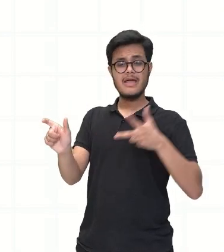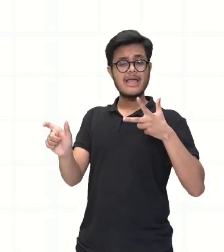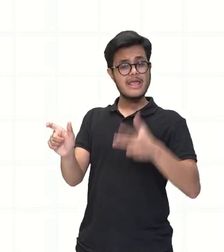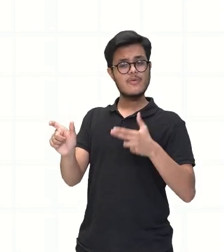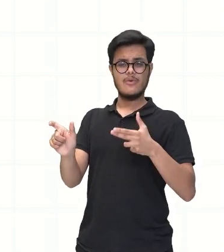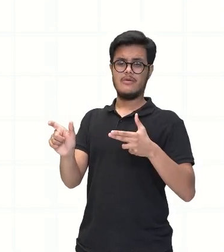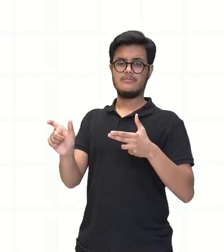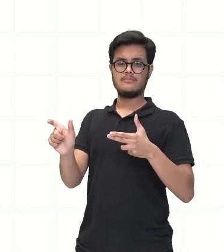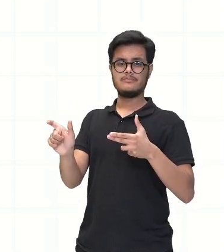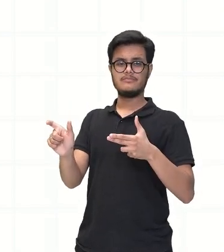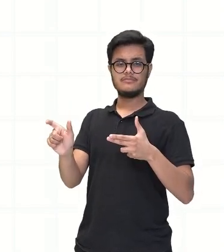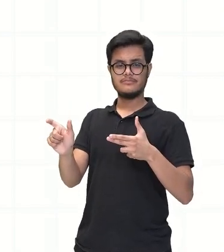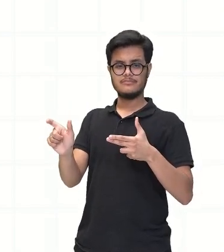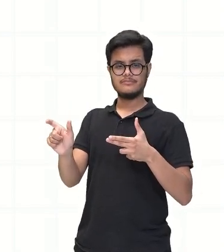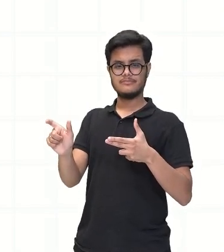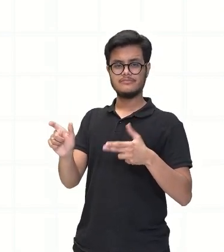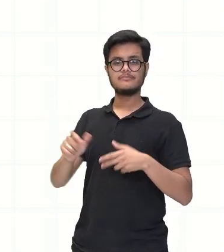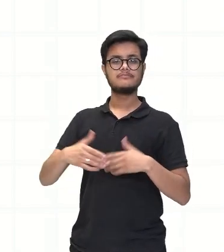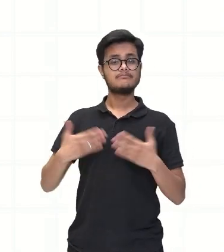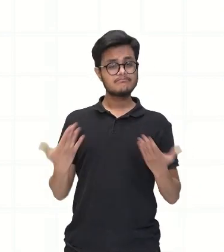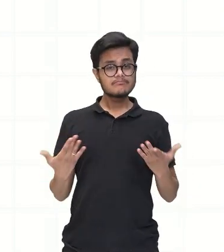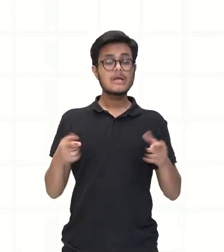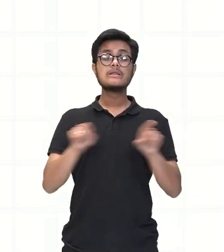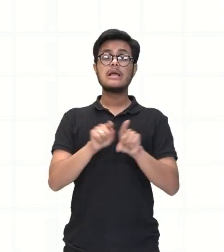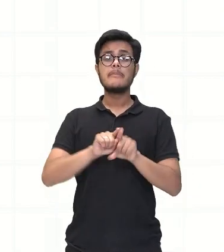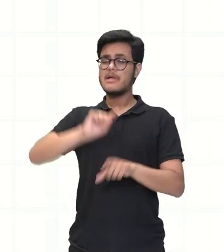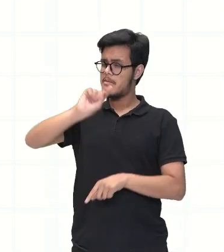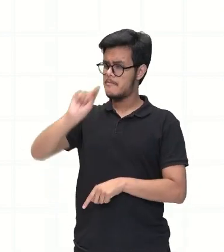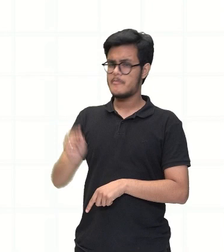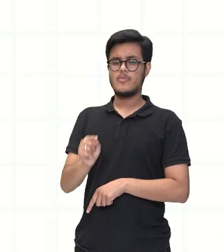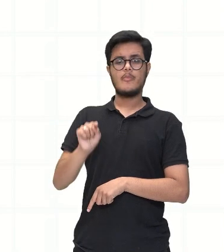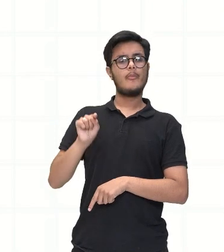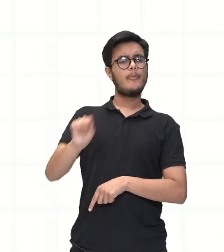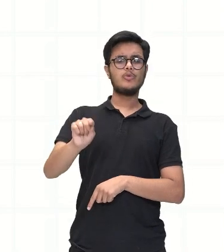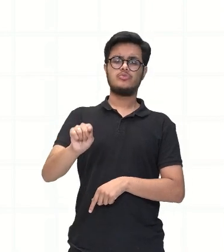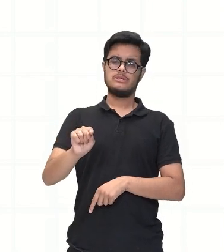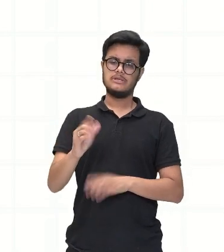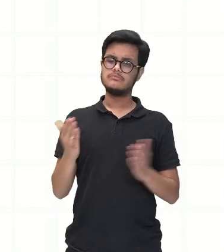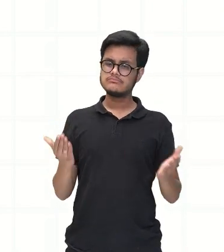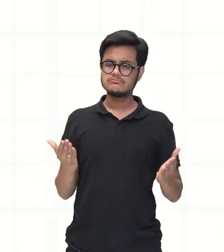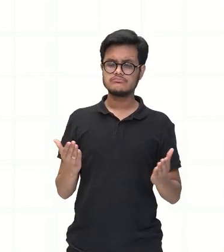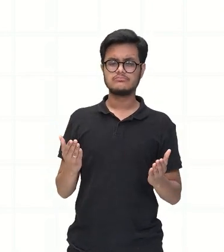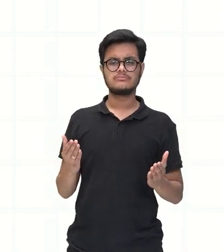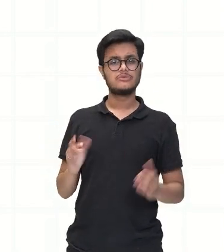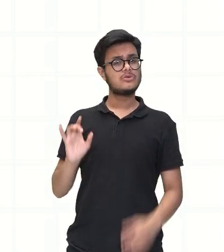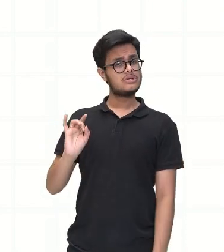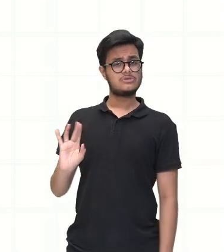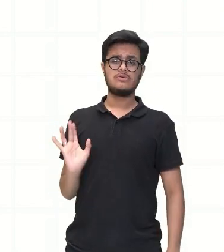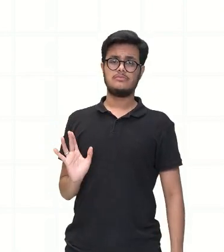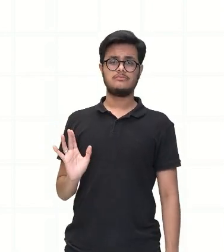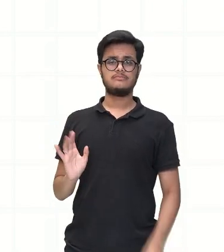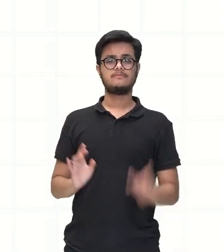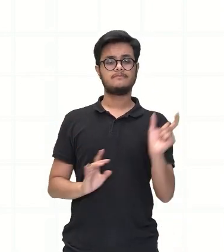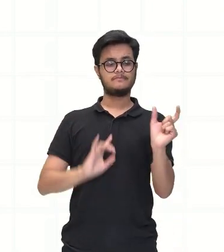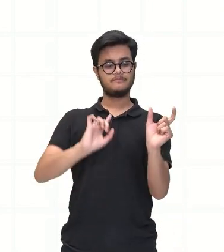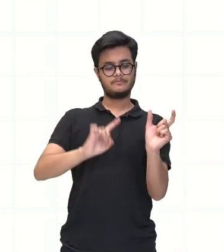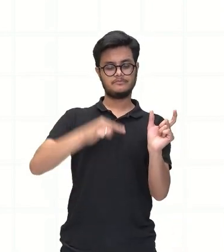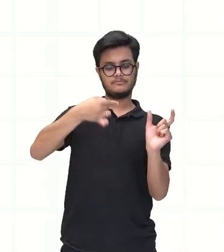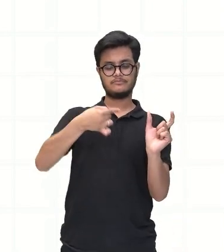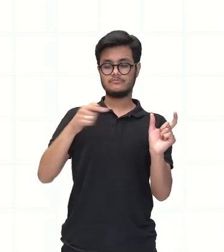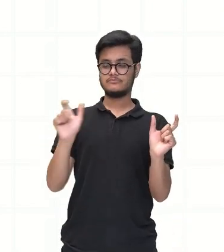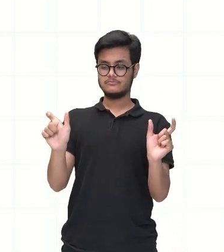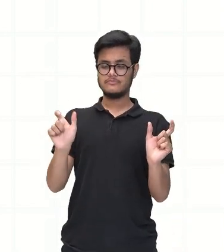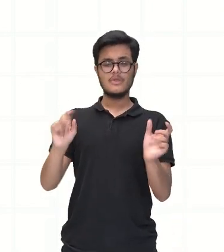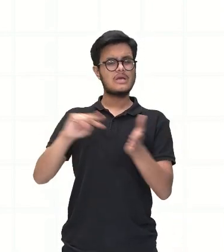que conservam sua autonomia. Como assim, professor? Sozinho, eles têm